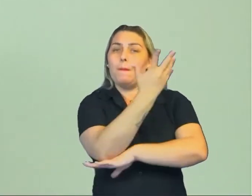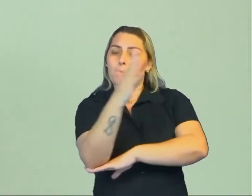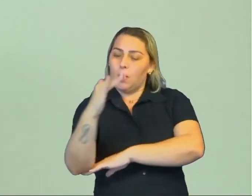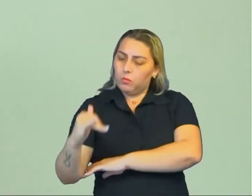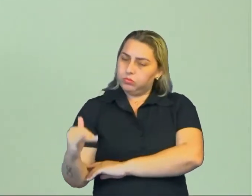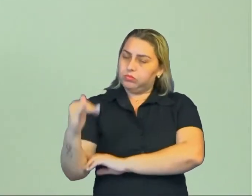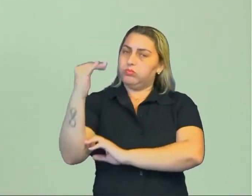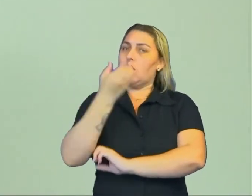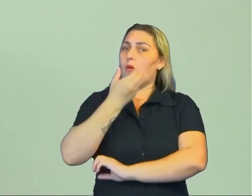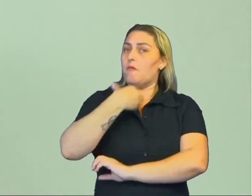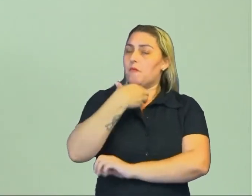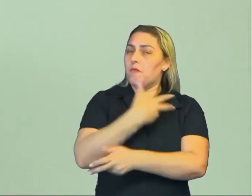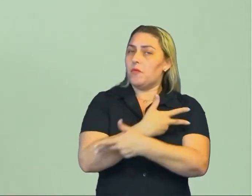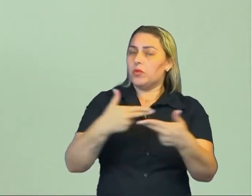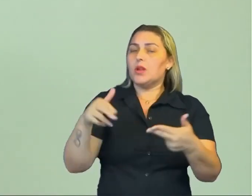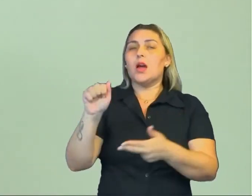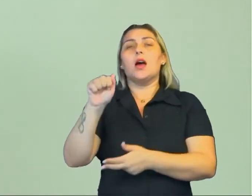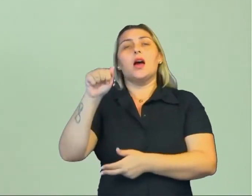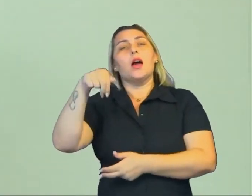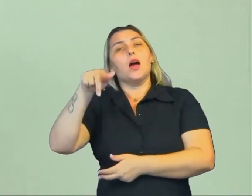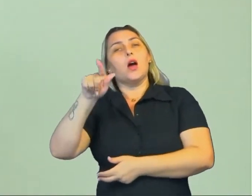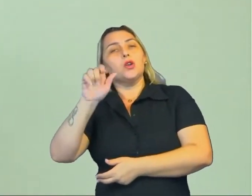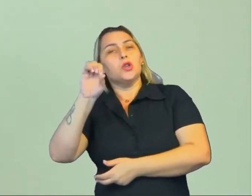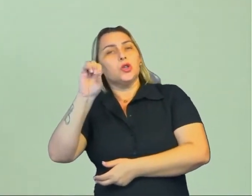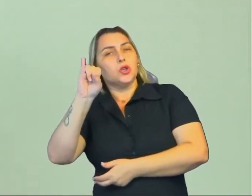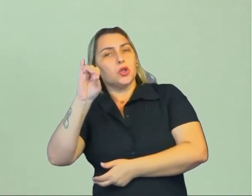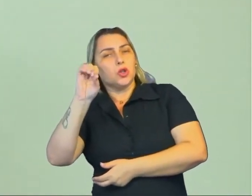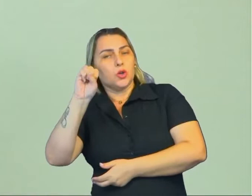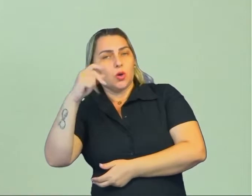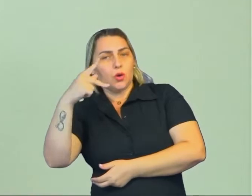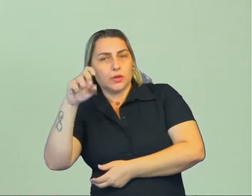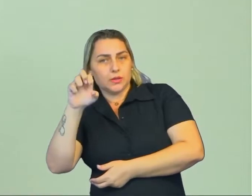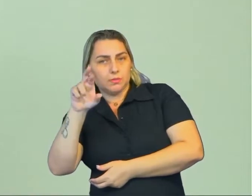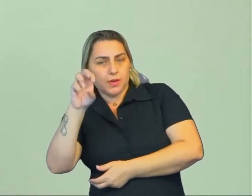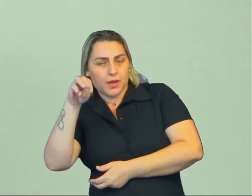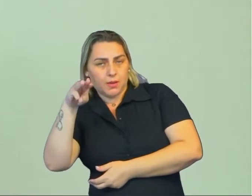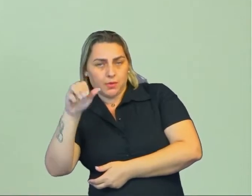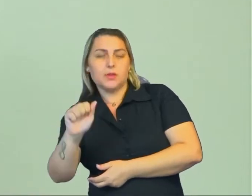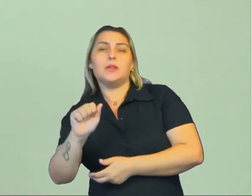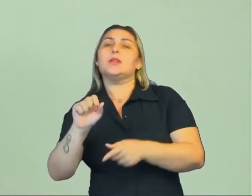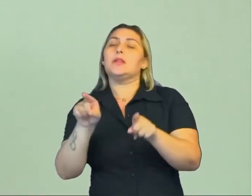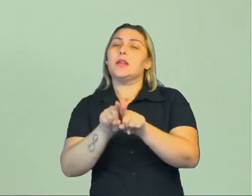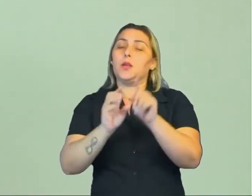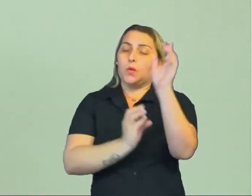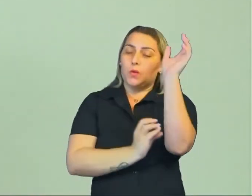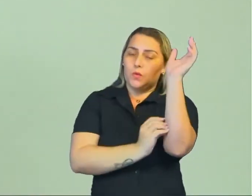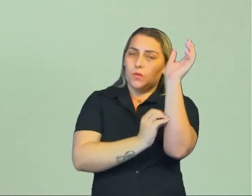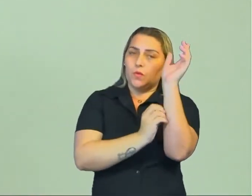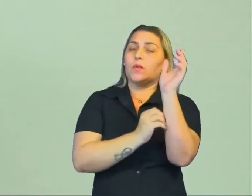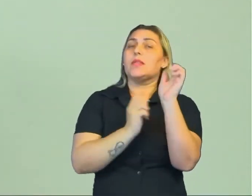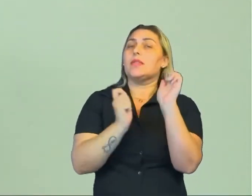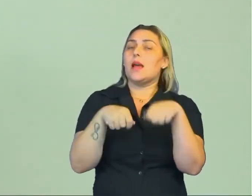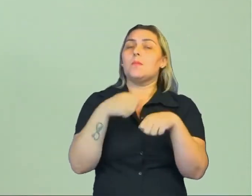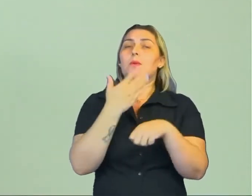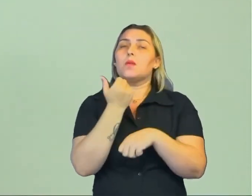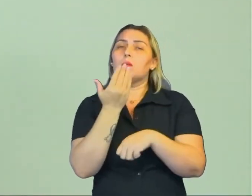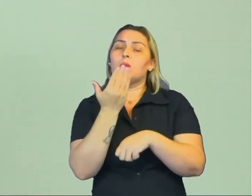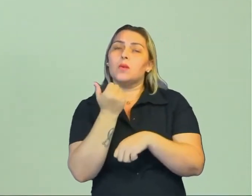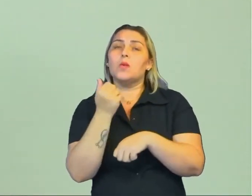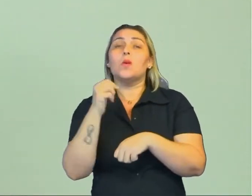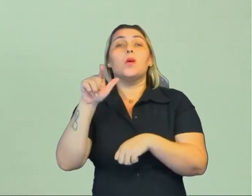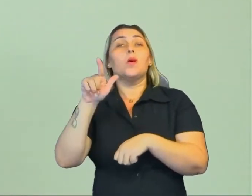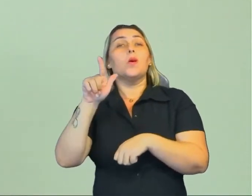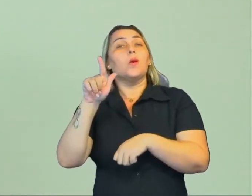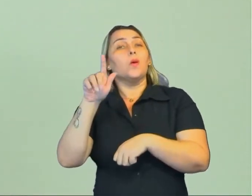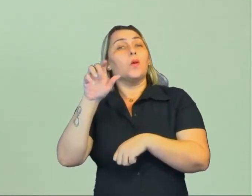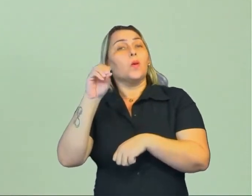planta que dá fruto, como as angiospermas. Temos o reino fungi, que são os fungos, alguns comestíveis, como o